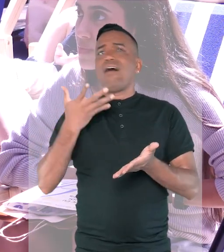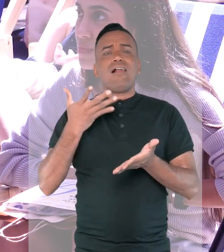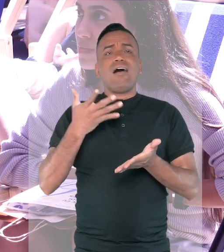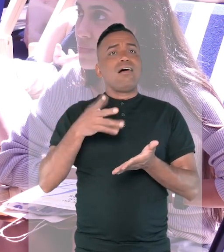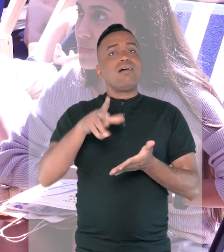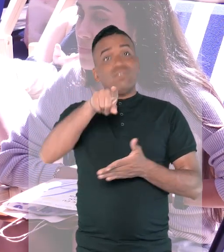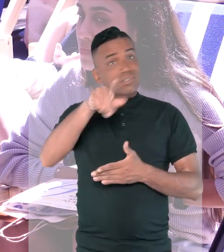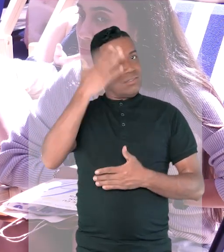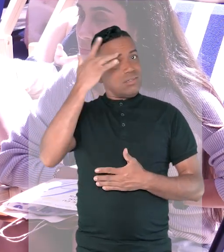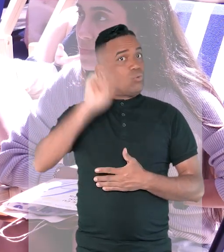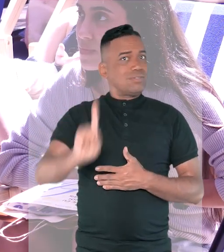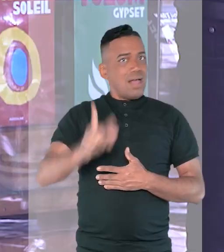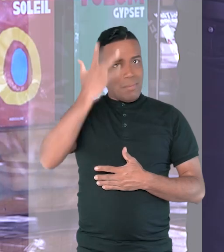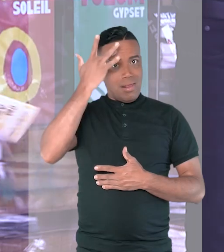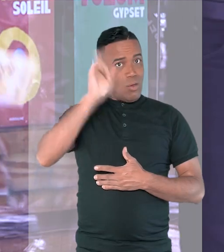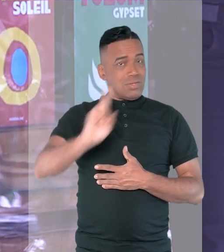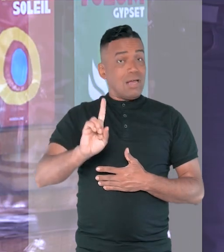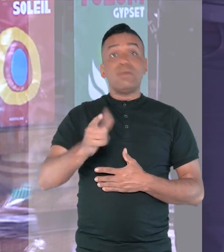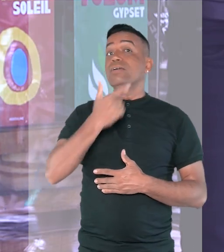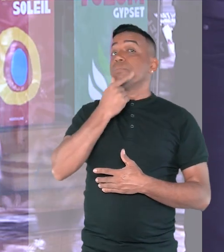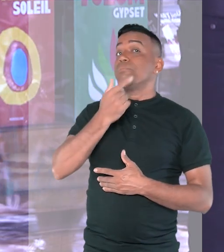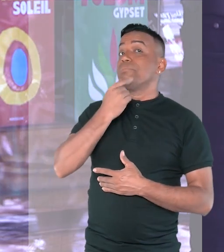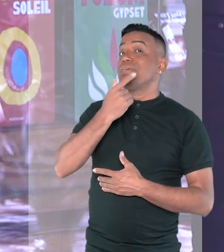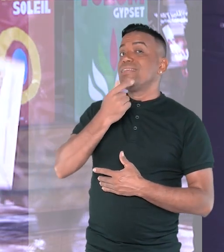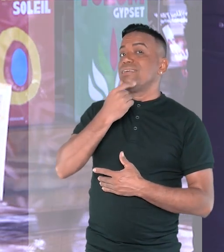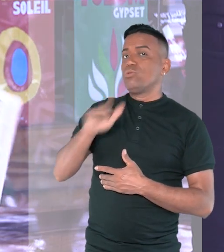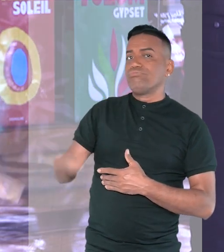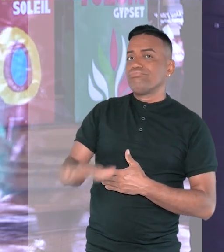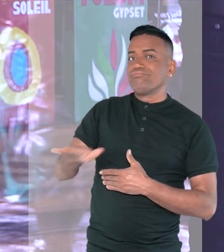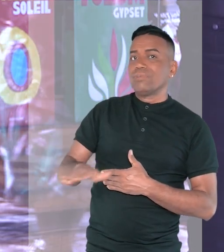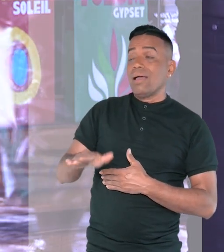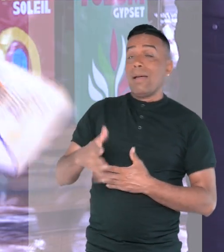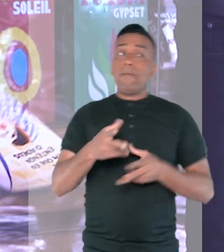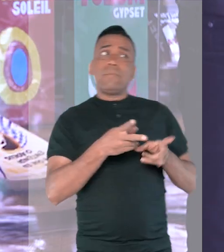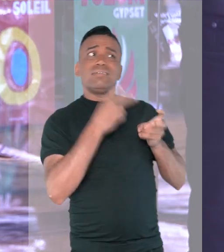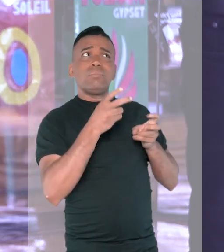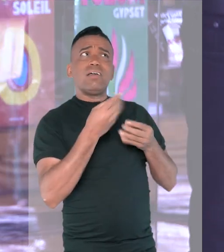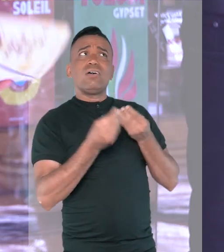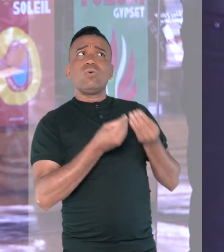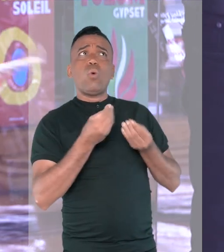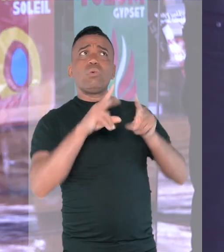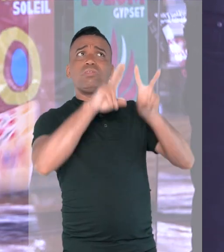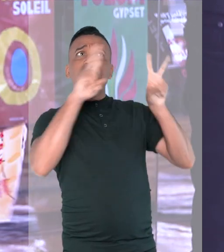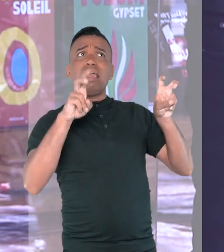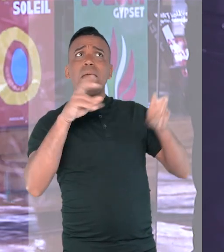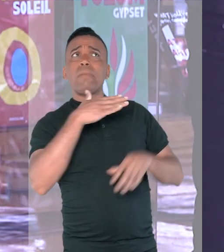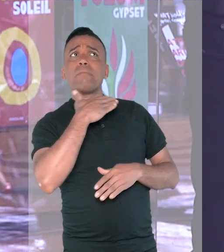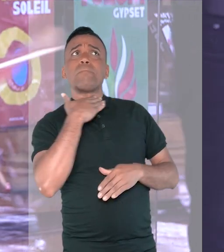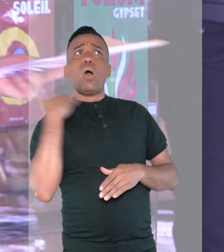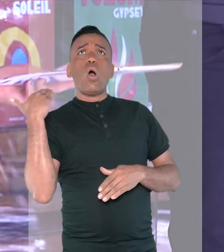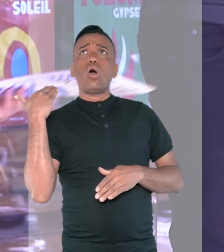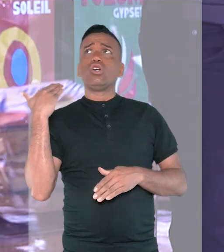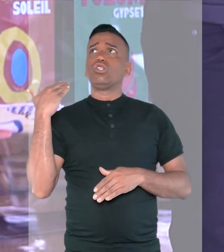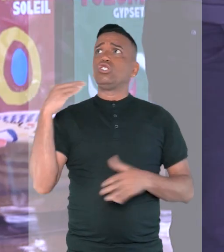ele fala sobre, para quem não sabe, sobre um garoto que percebia a presença da morte ao